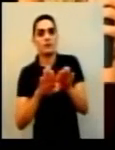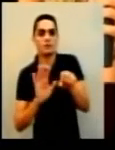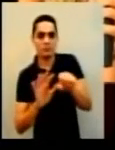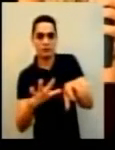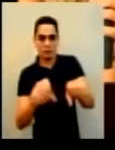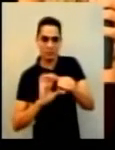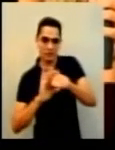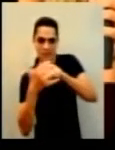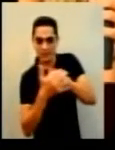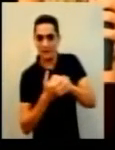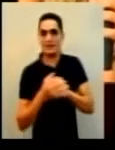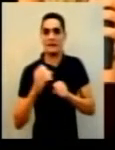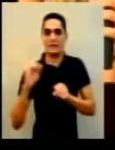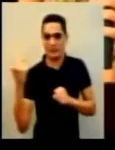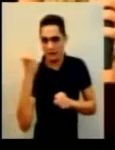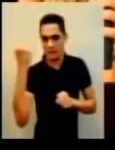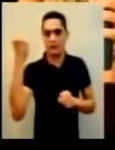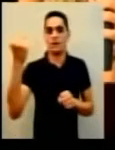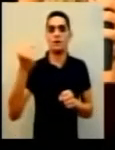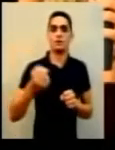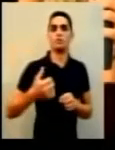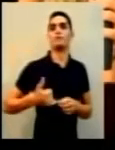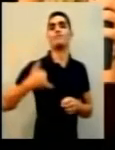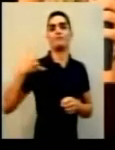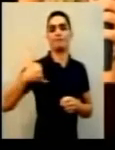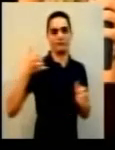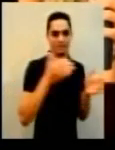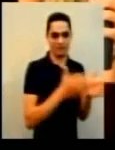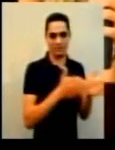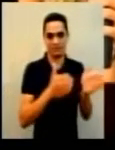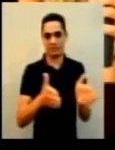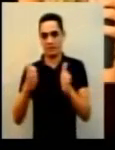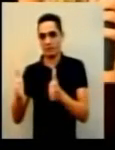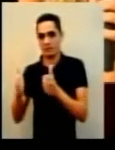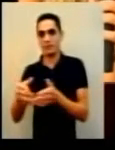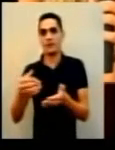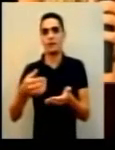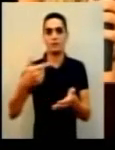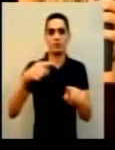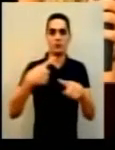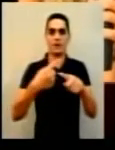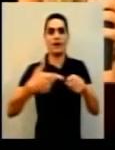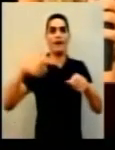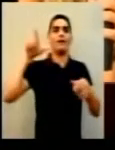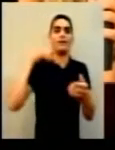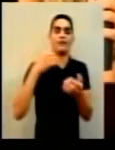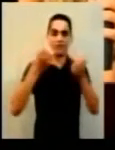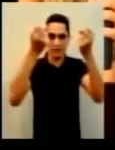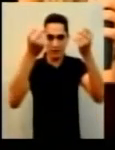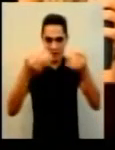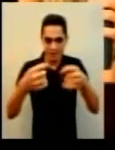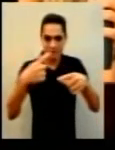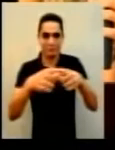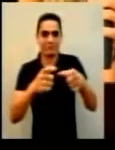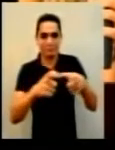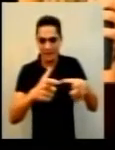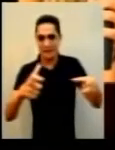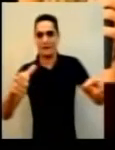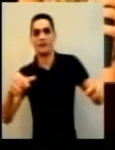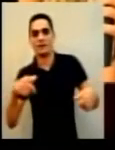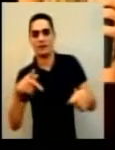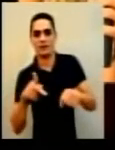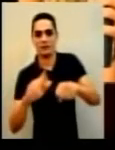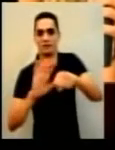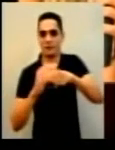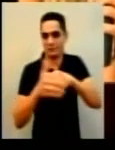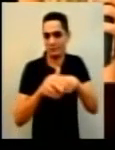por faixa etária. No início, a gente sempre falou, né, que a grande maioria dos casos são na